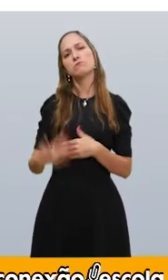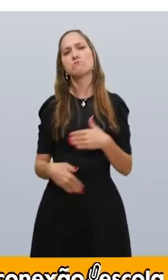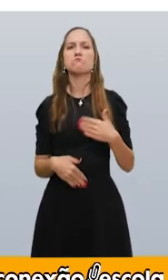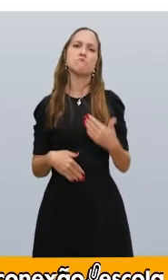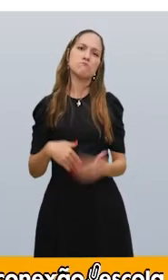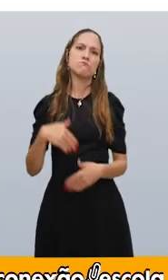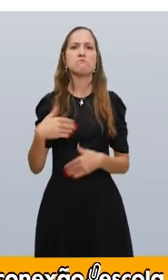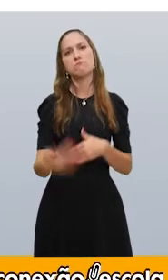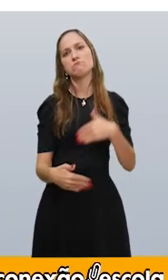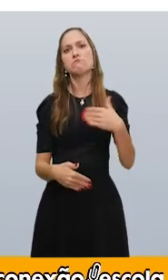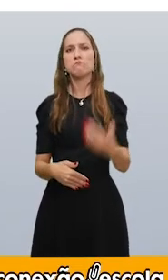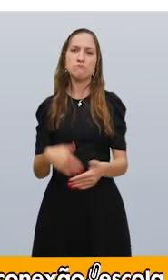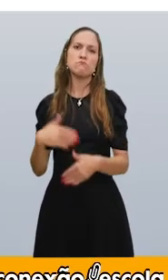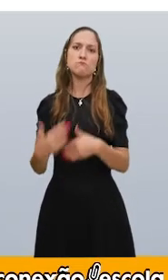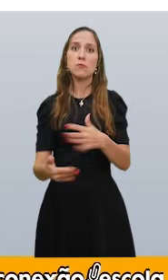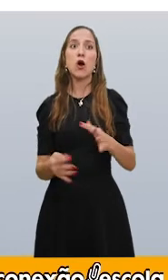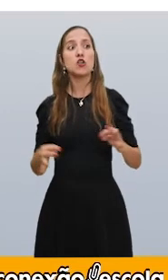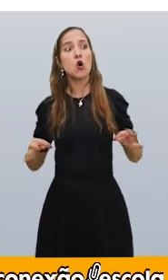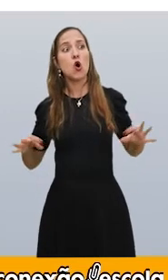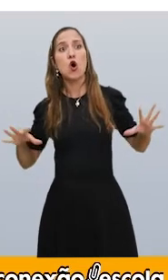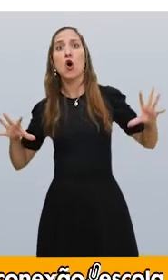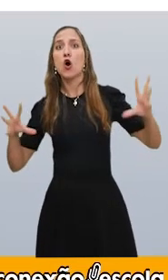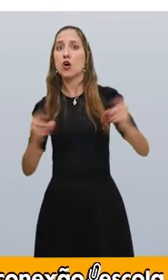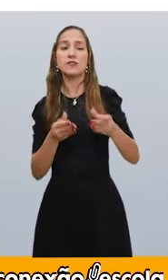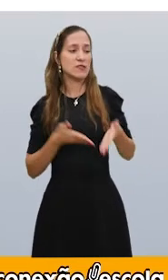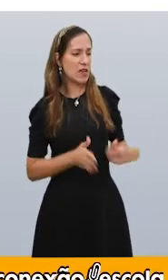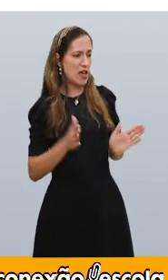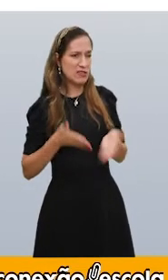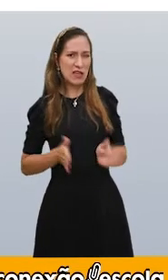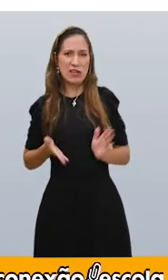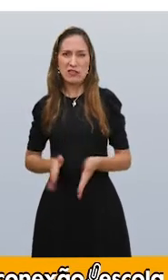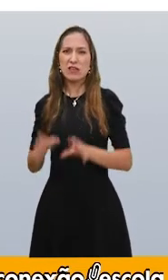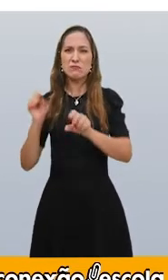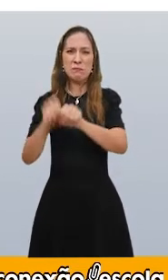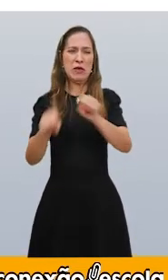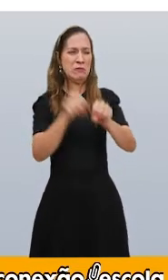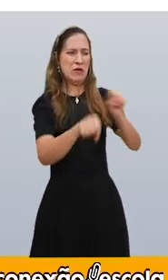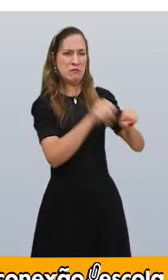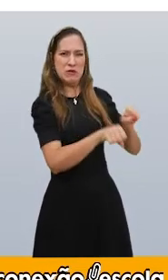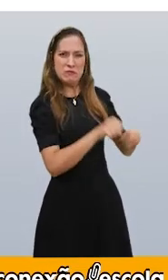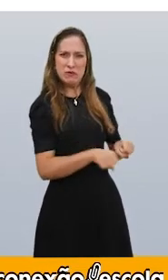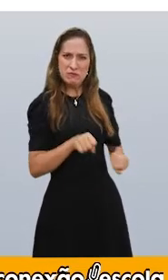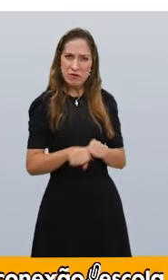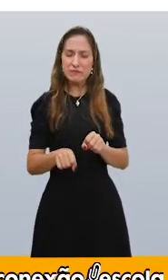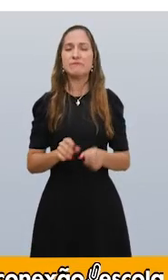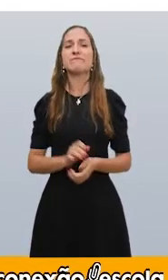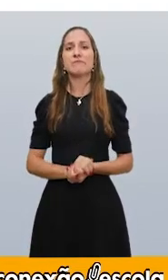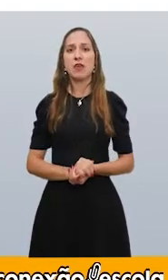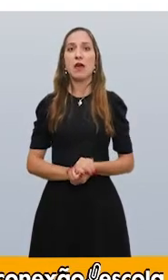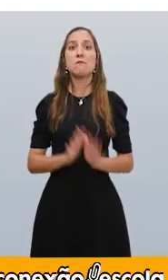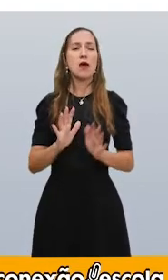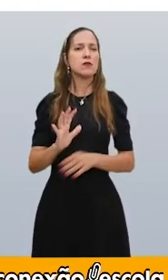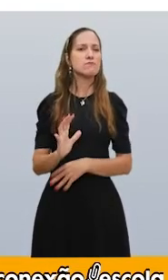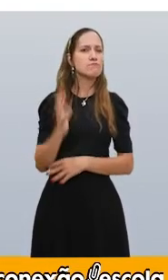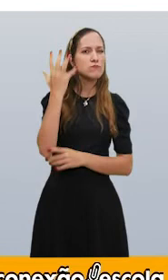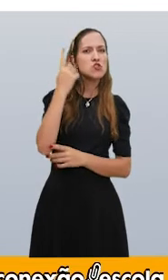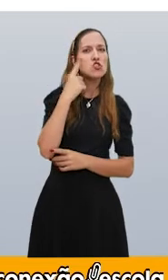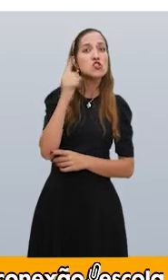O tempo passou e assim aconteceu com todos que nasceram. Até que um